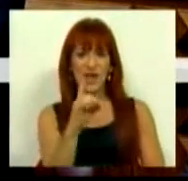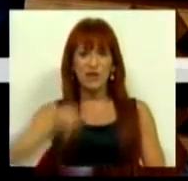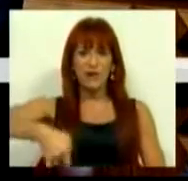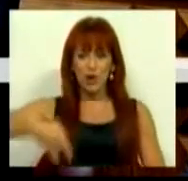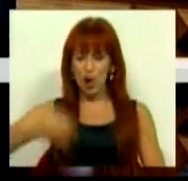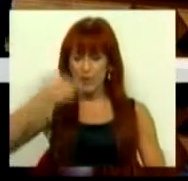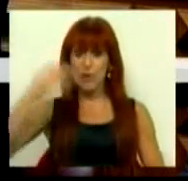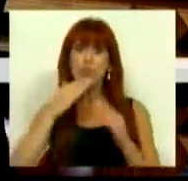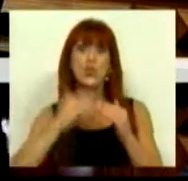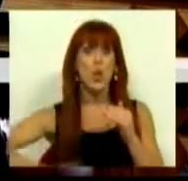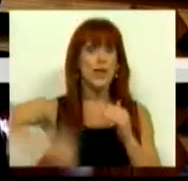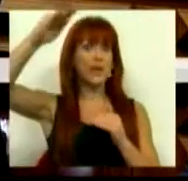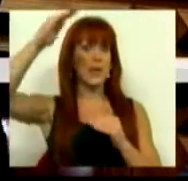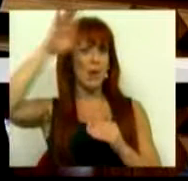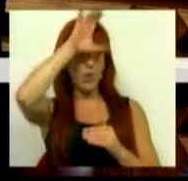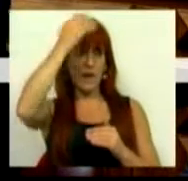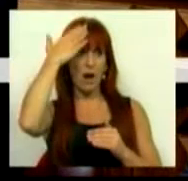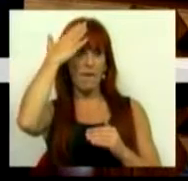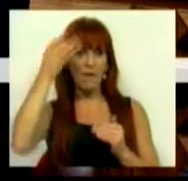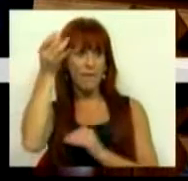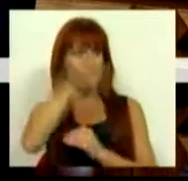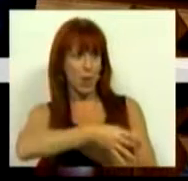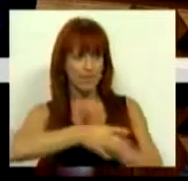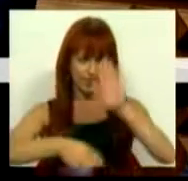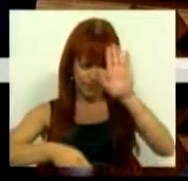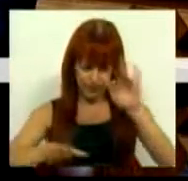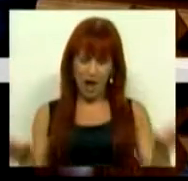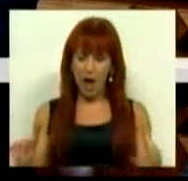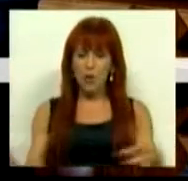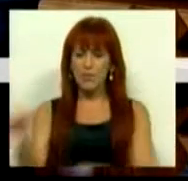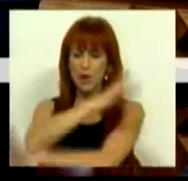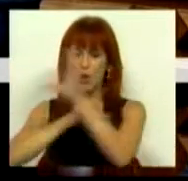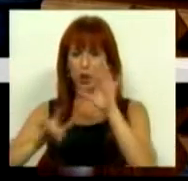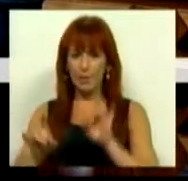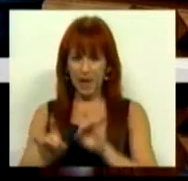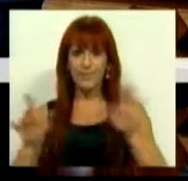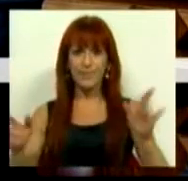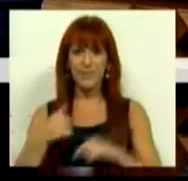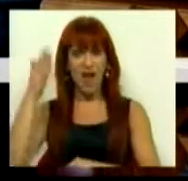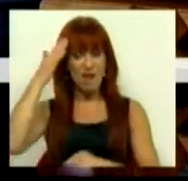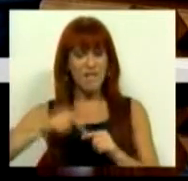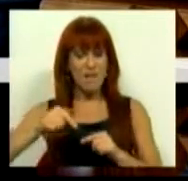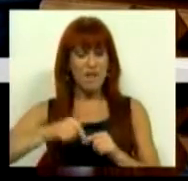16,9%, muito acima das previsões do Governo. A Comissão Europeia prevê